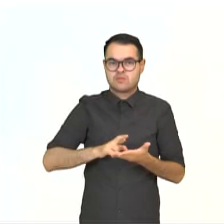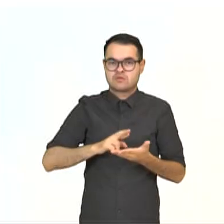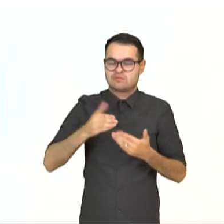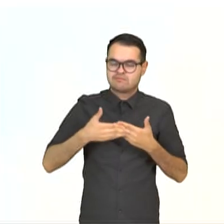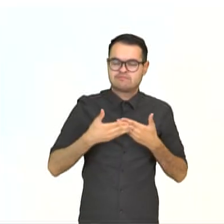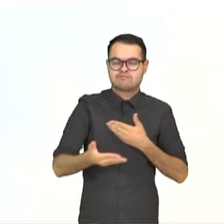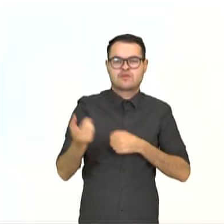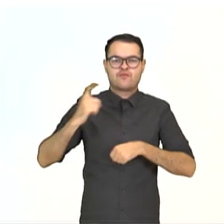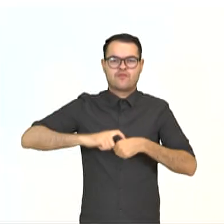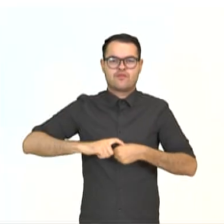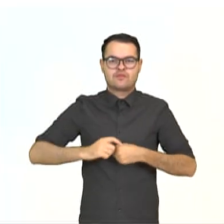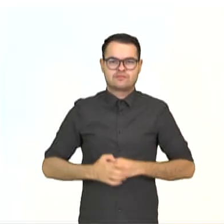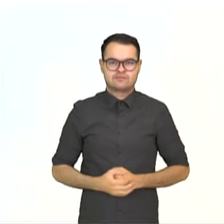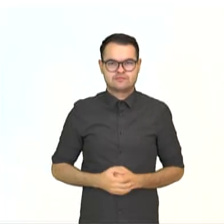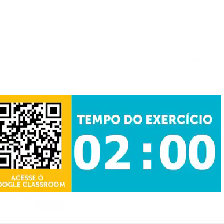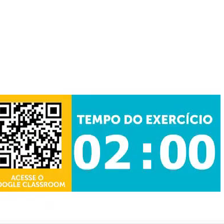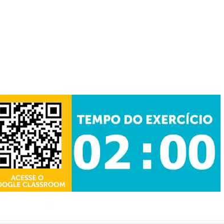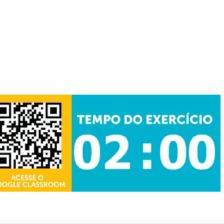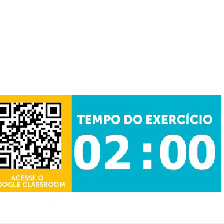retorno.